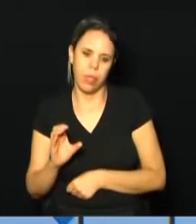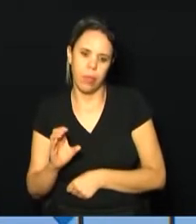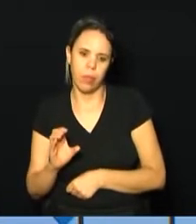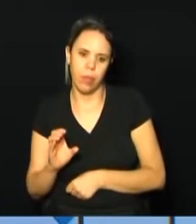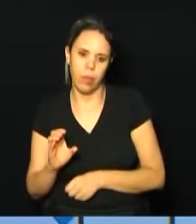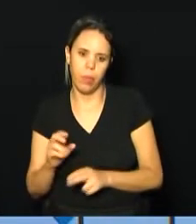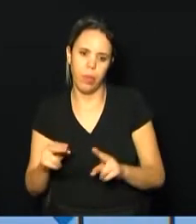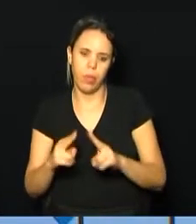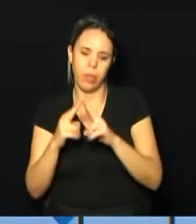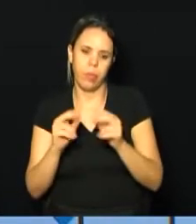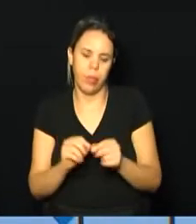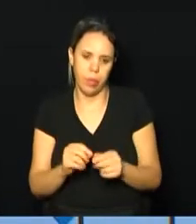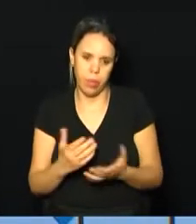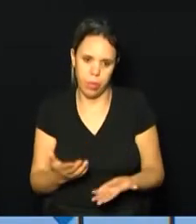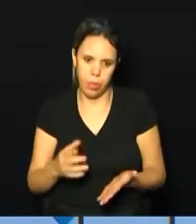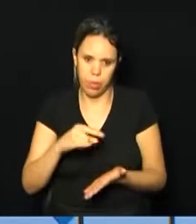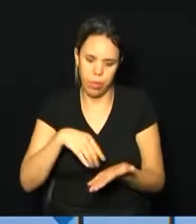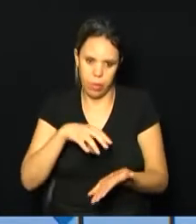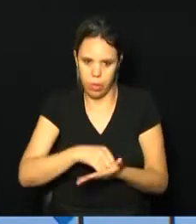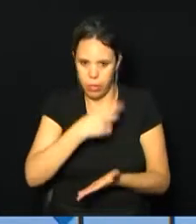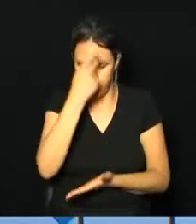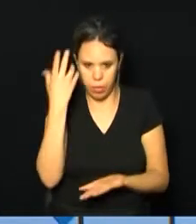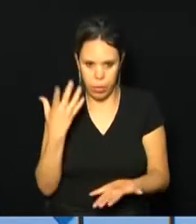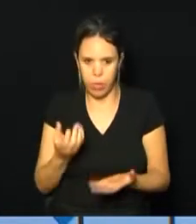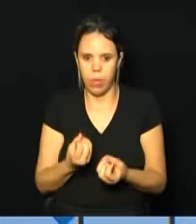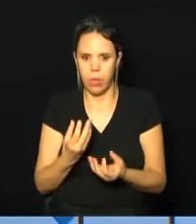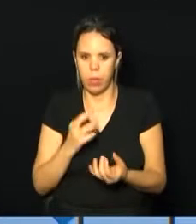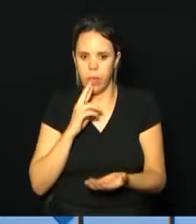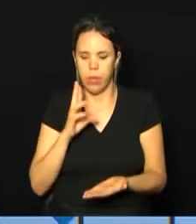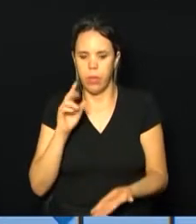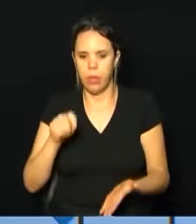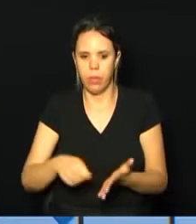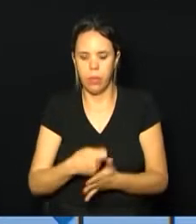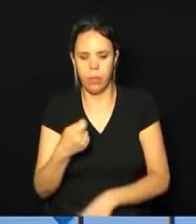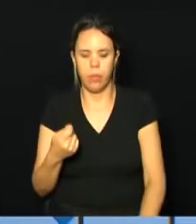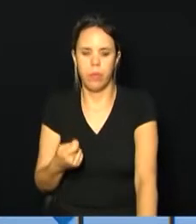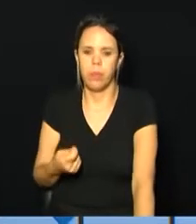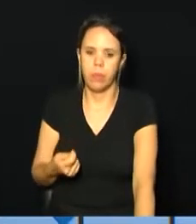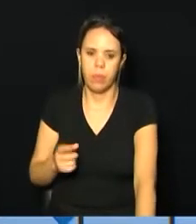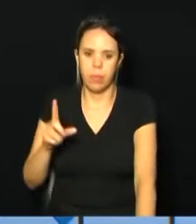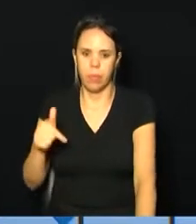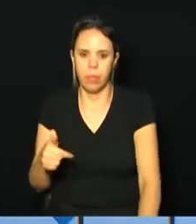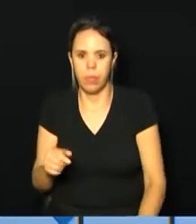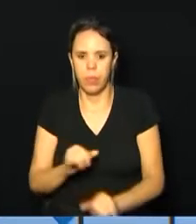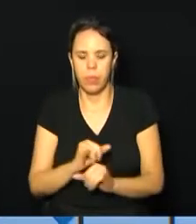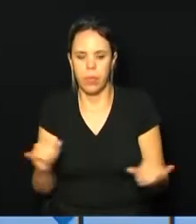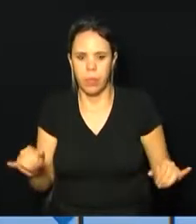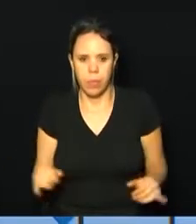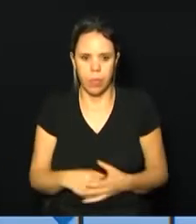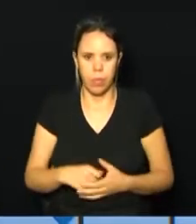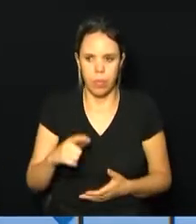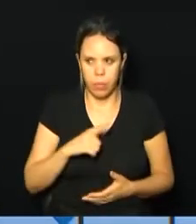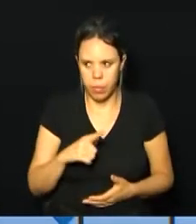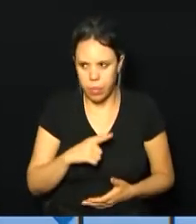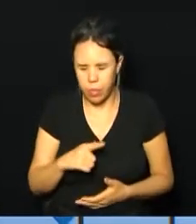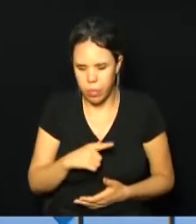fumec.sp.gov.br/Ceprocamp. Lá vai ter o formulário, o candidato deve colocar os dados pessoais, inclusive depois essas informações terão que